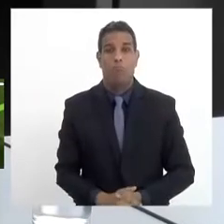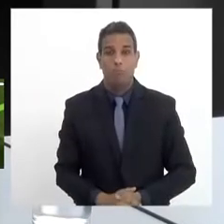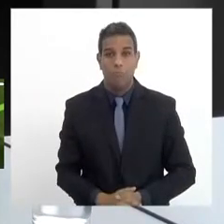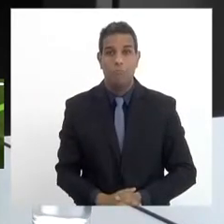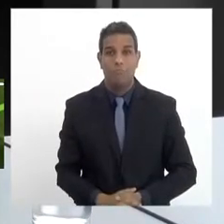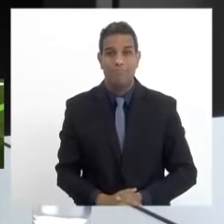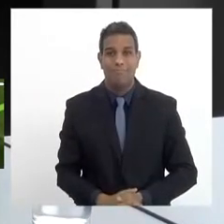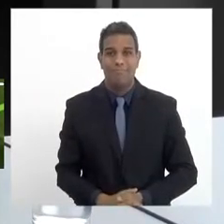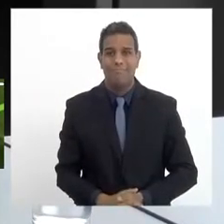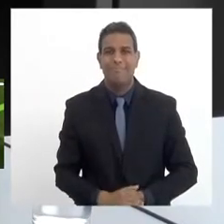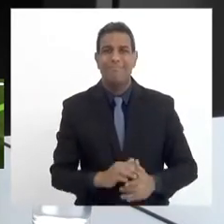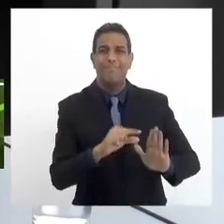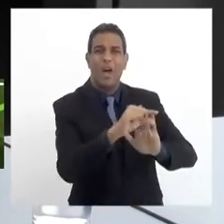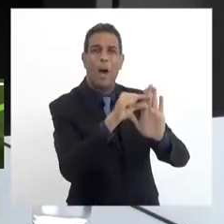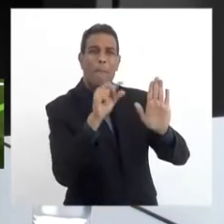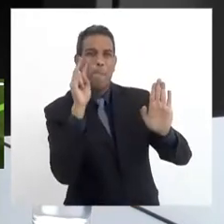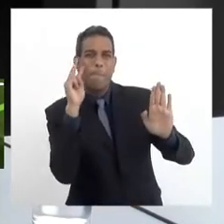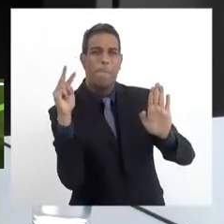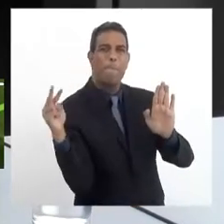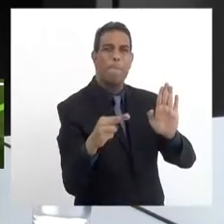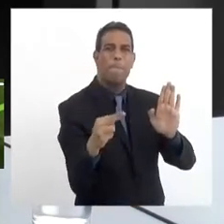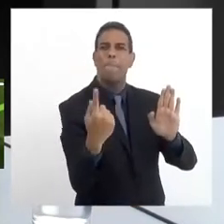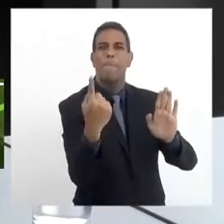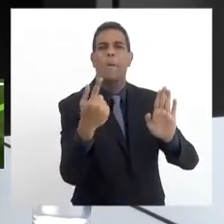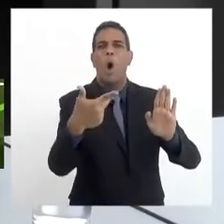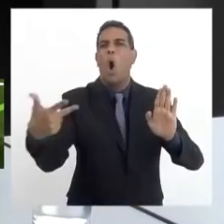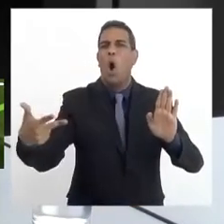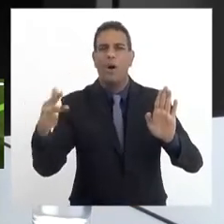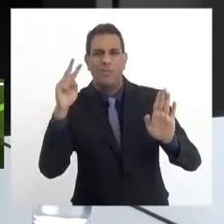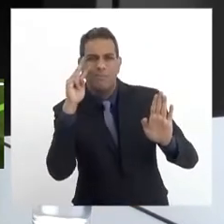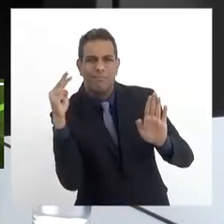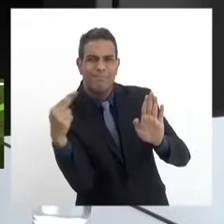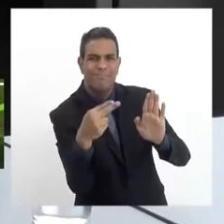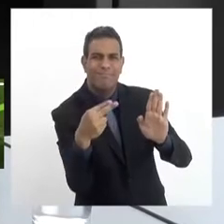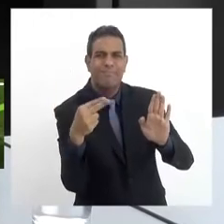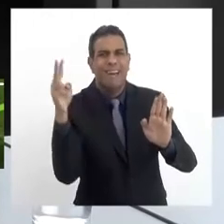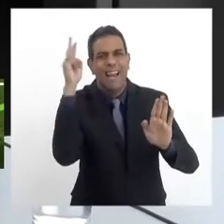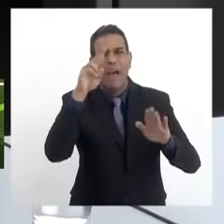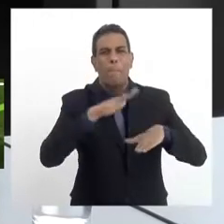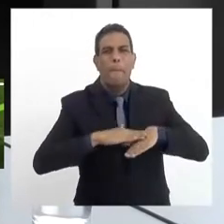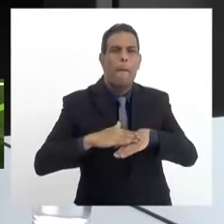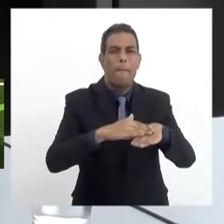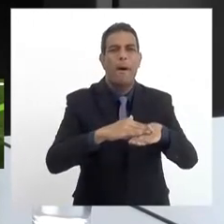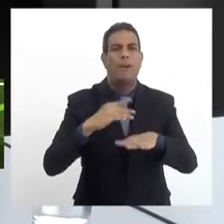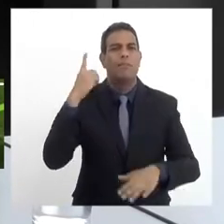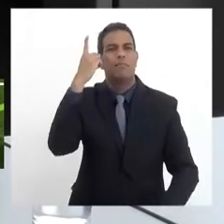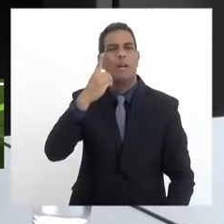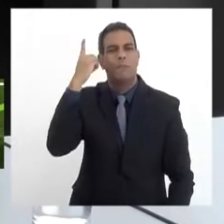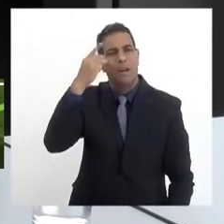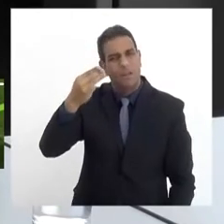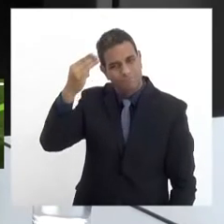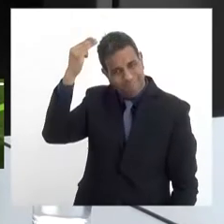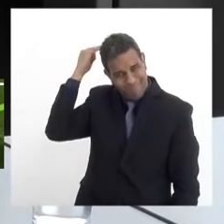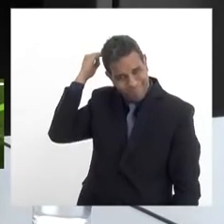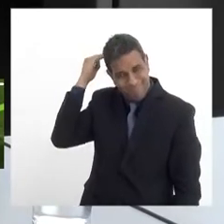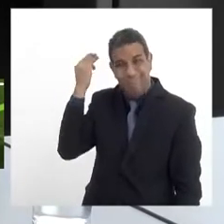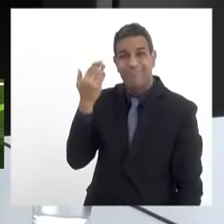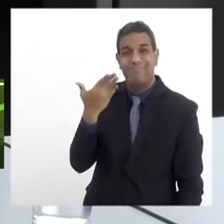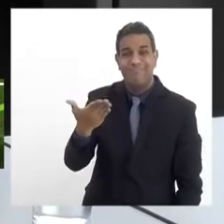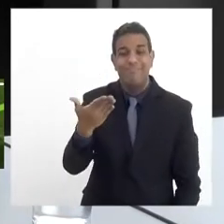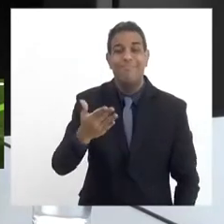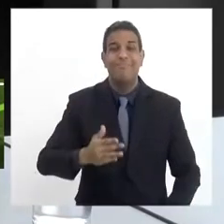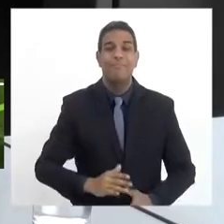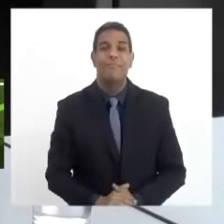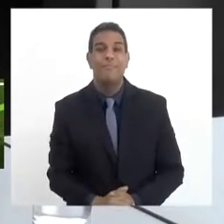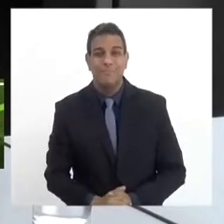E uma das questões centrais que o deputado Márcio Pacheco há de